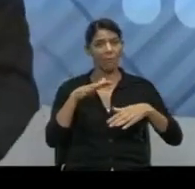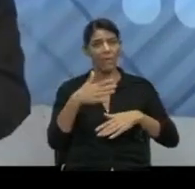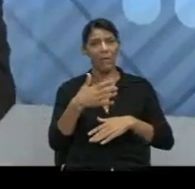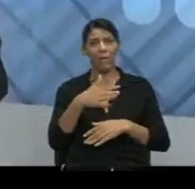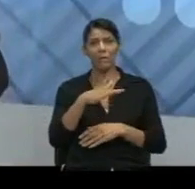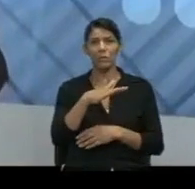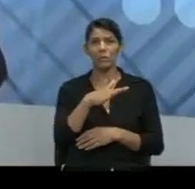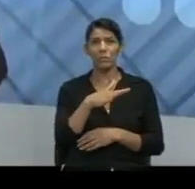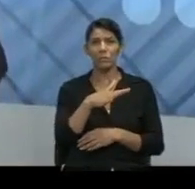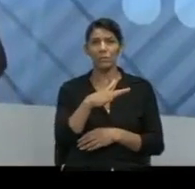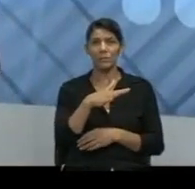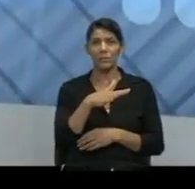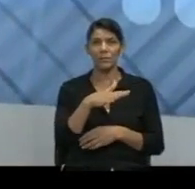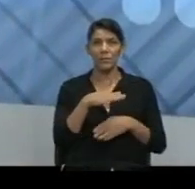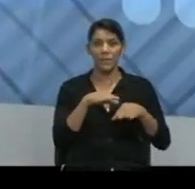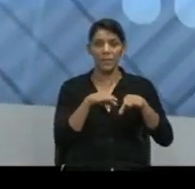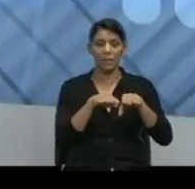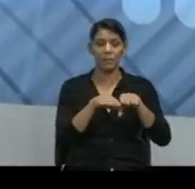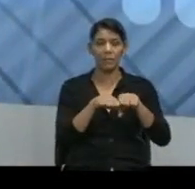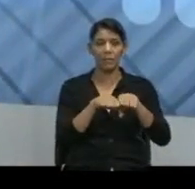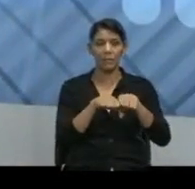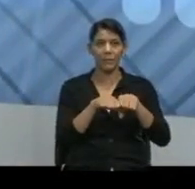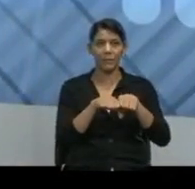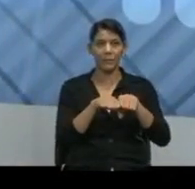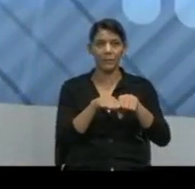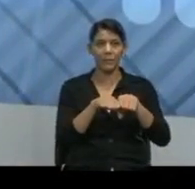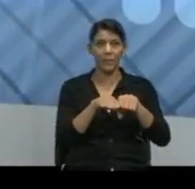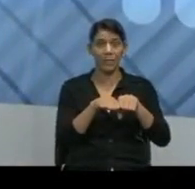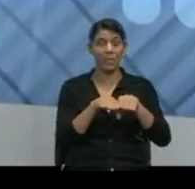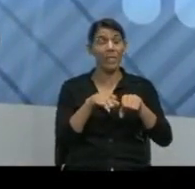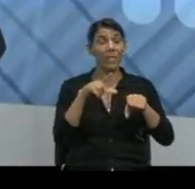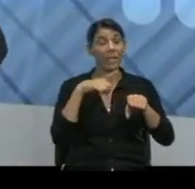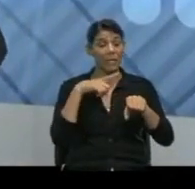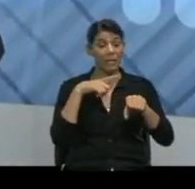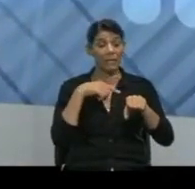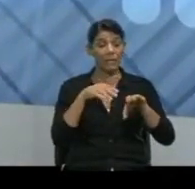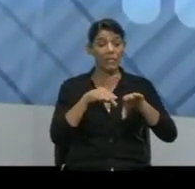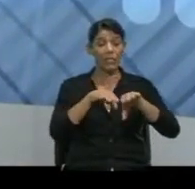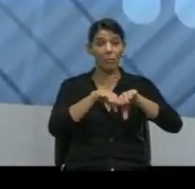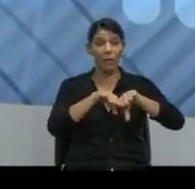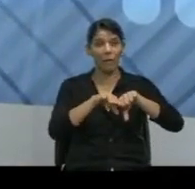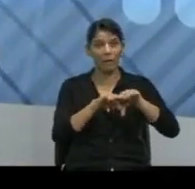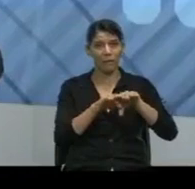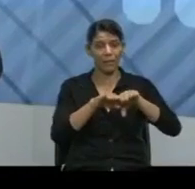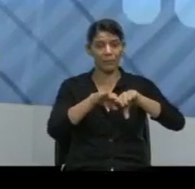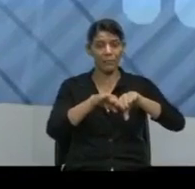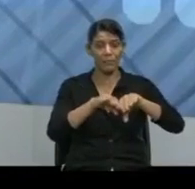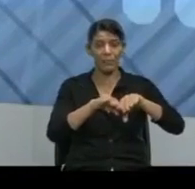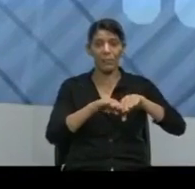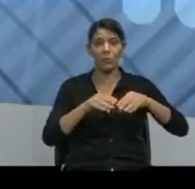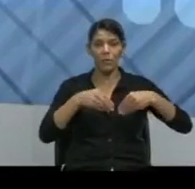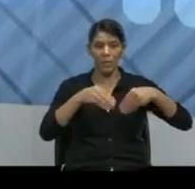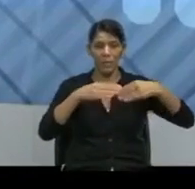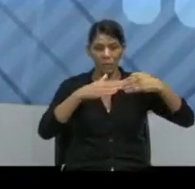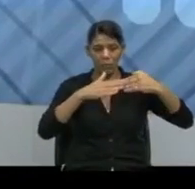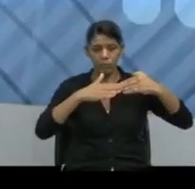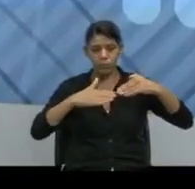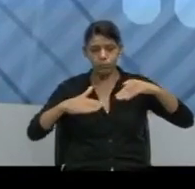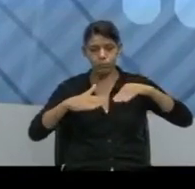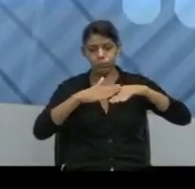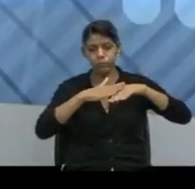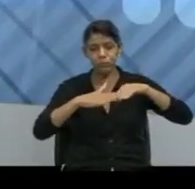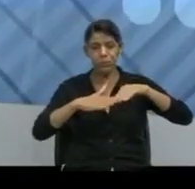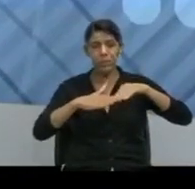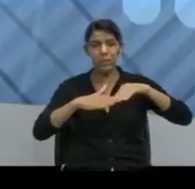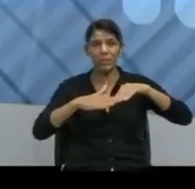menos assim, quer ver? Ele tinha uma queda, ele tinha um declive e ao mesmo tempo